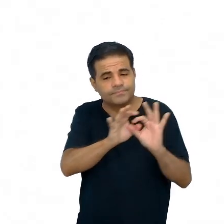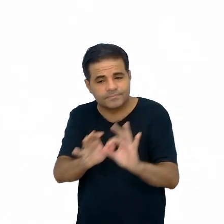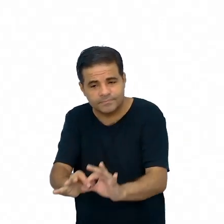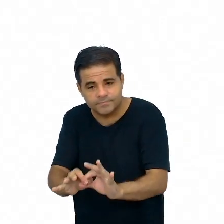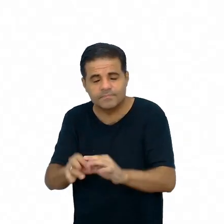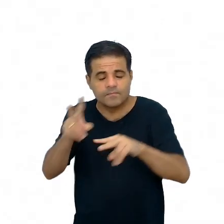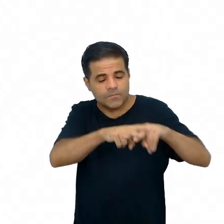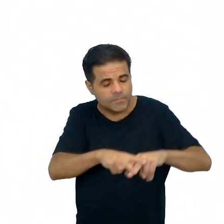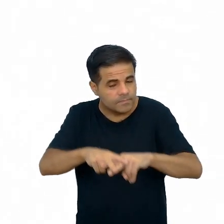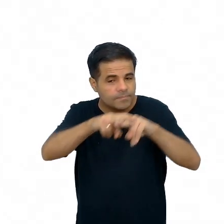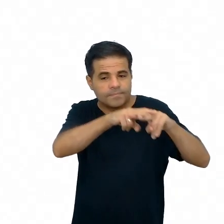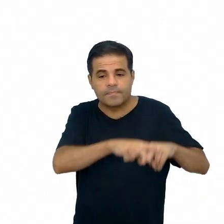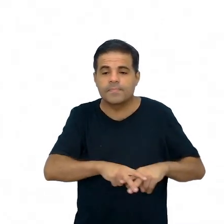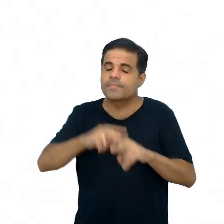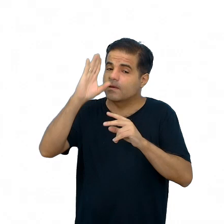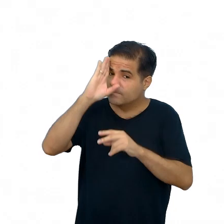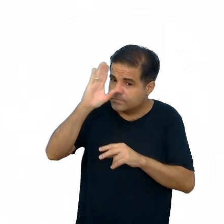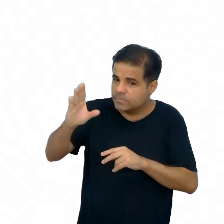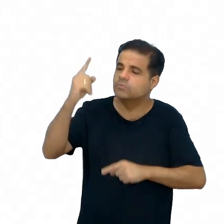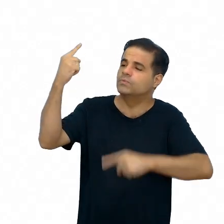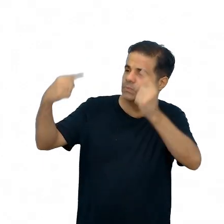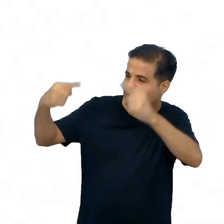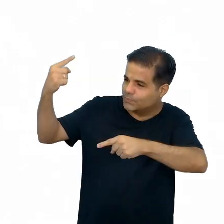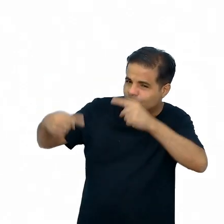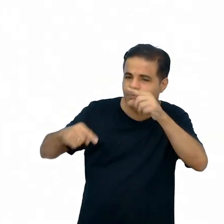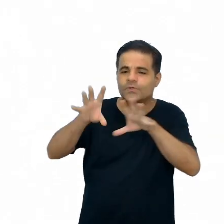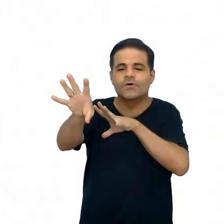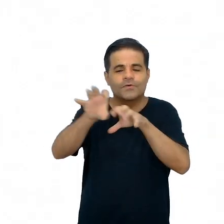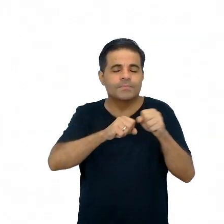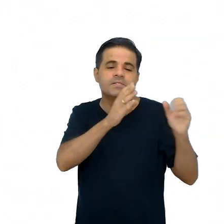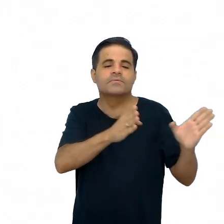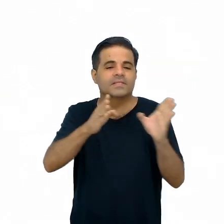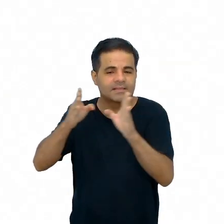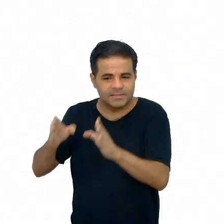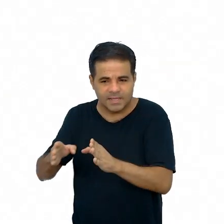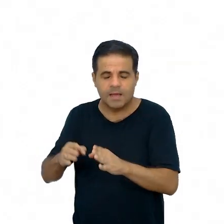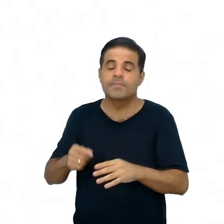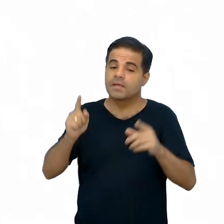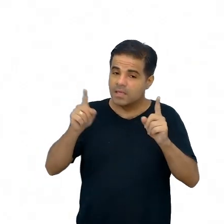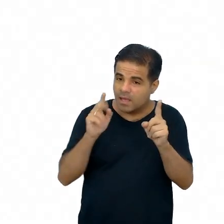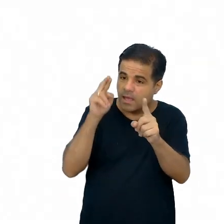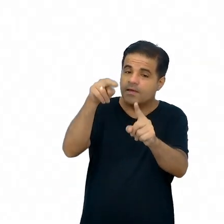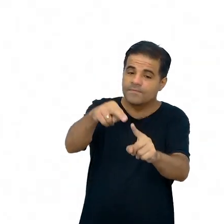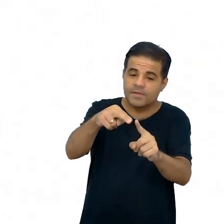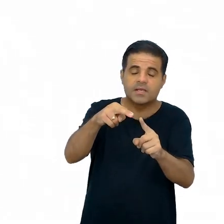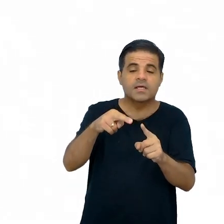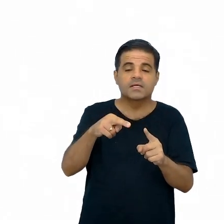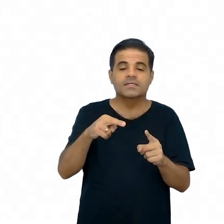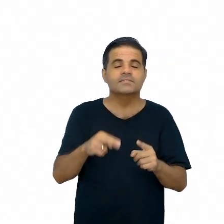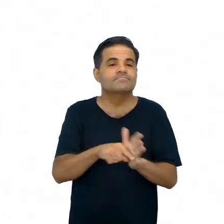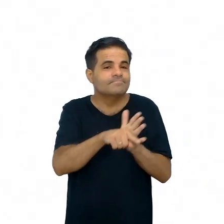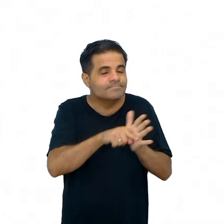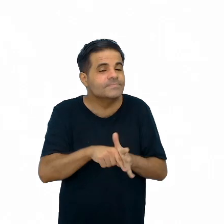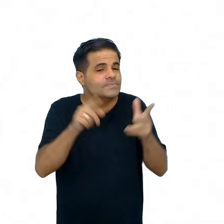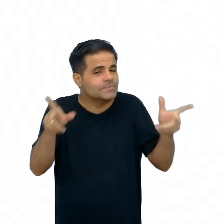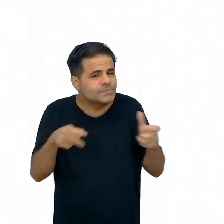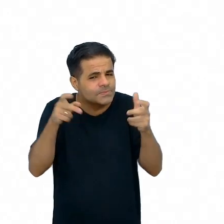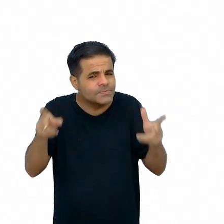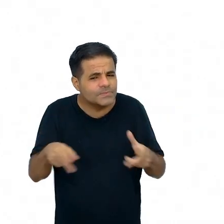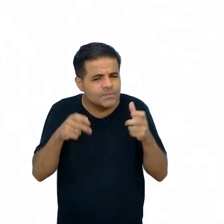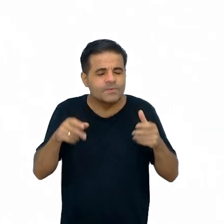a revisão da principal ideia discutida na formação de etapa, que é referente à investigação